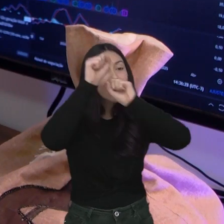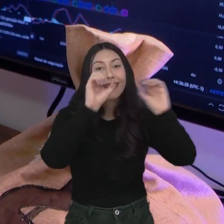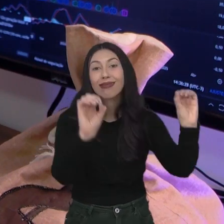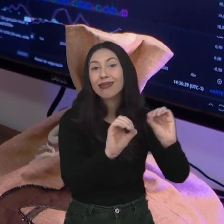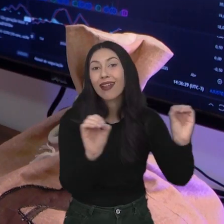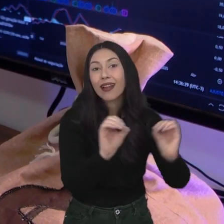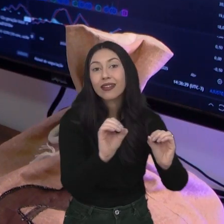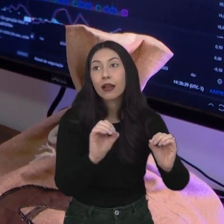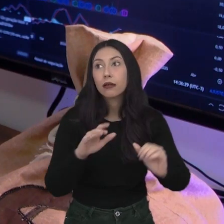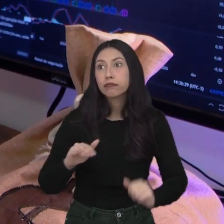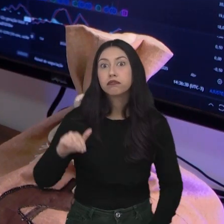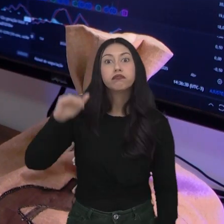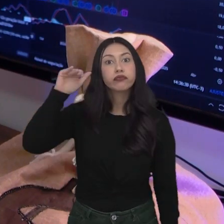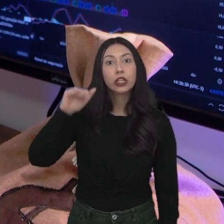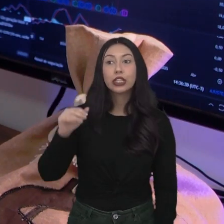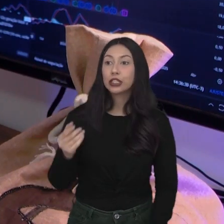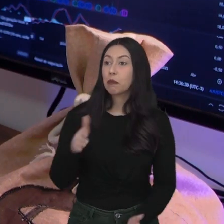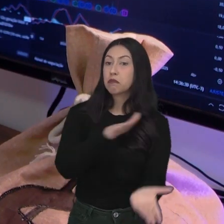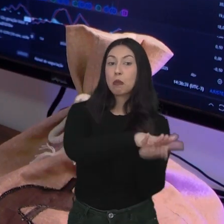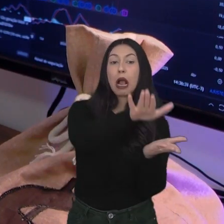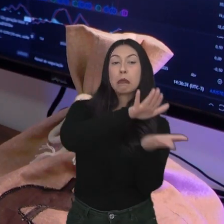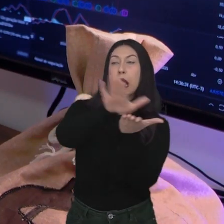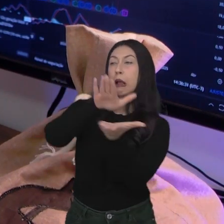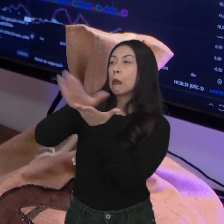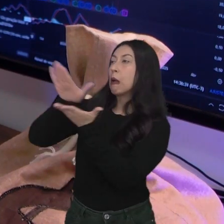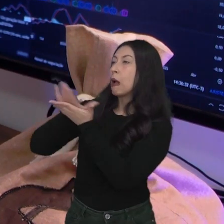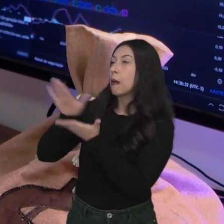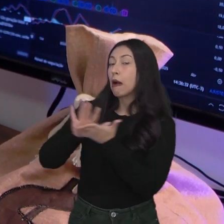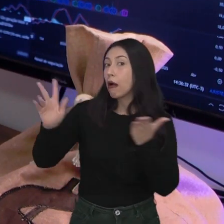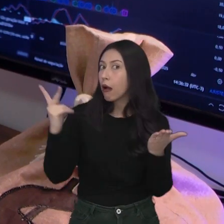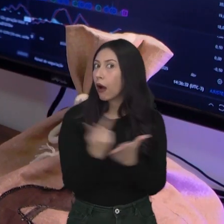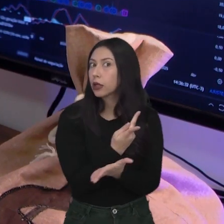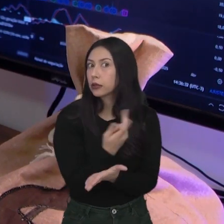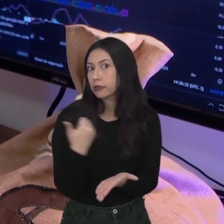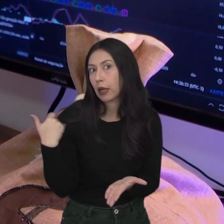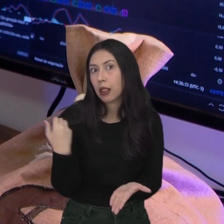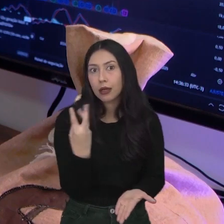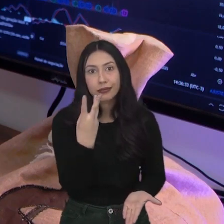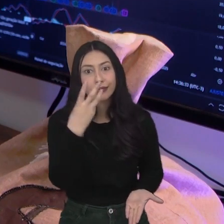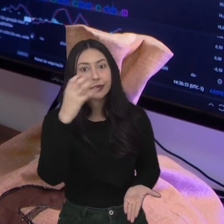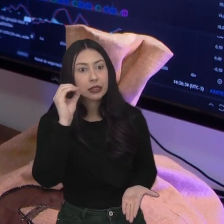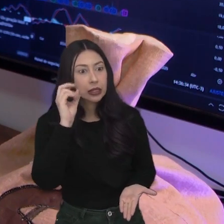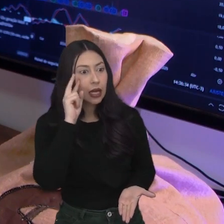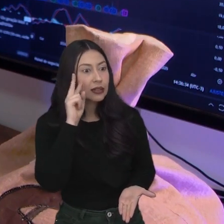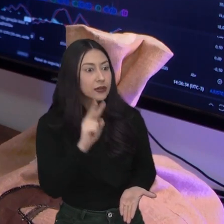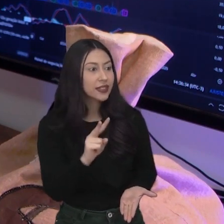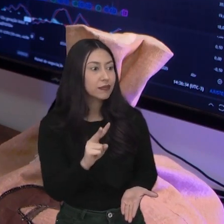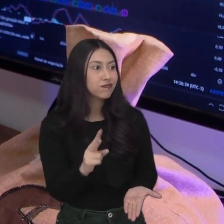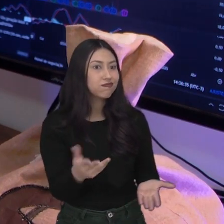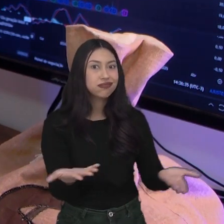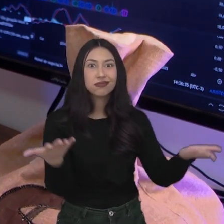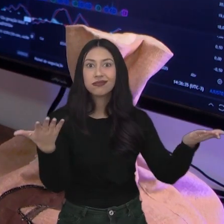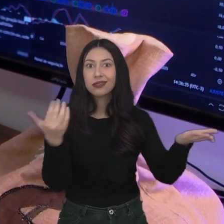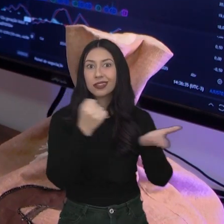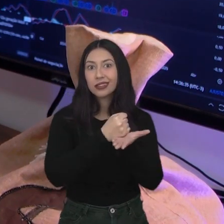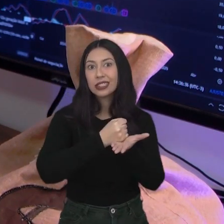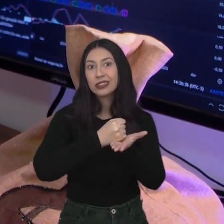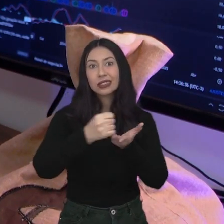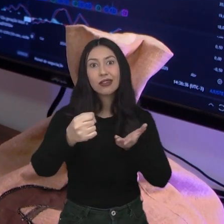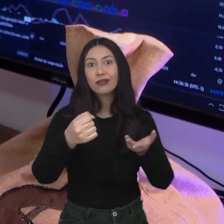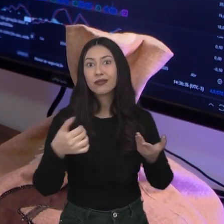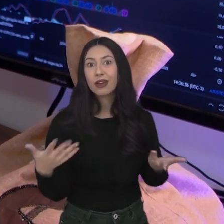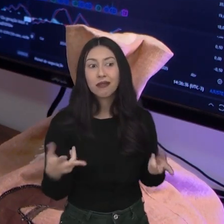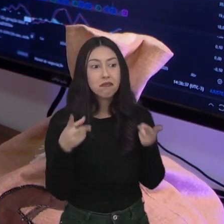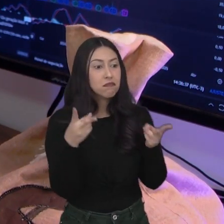na fase adulta, utiliza o dinheiro de forma errada e quando bate mais ou menos os 30 anos, que é a hora que a gente para analisar a vida, né, o que eu estou fazendo com a minha